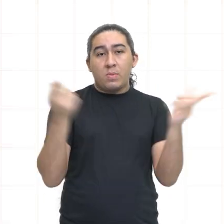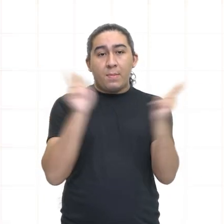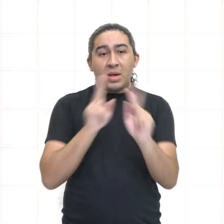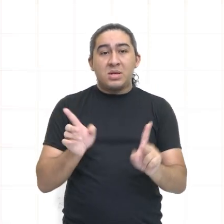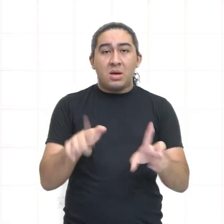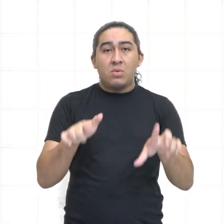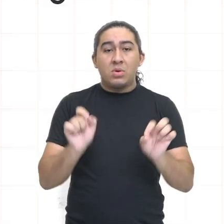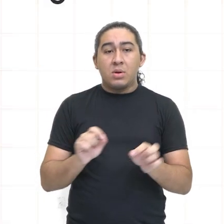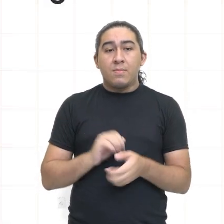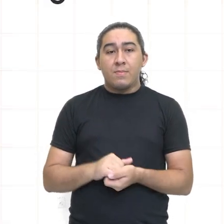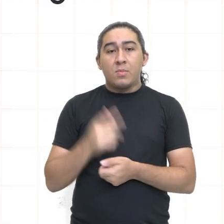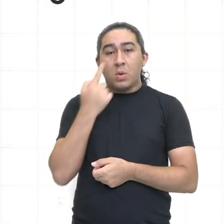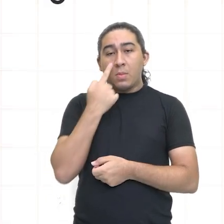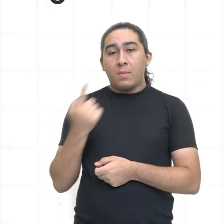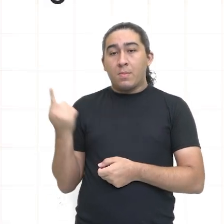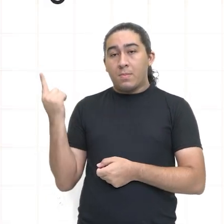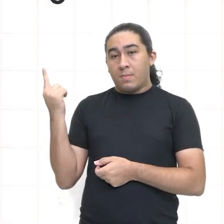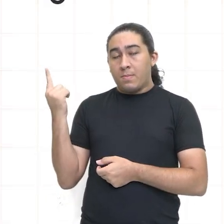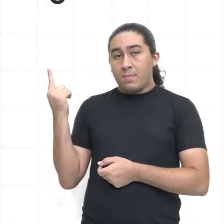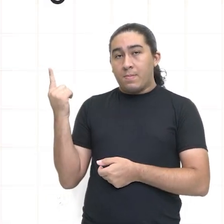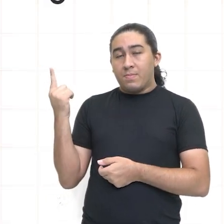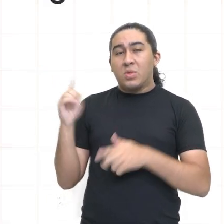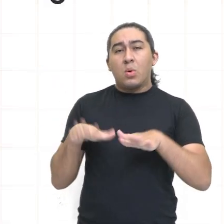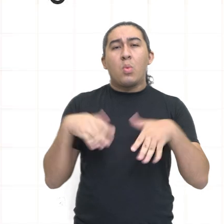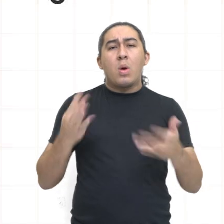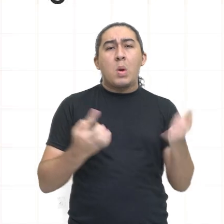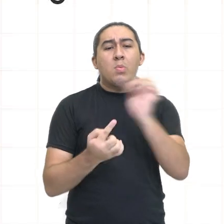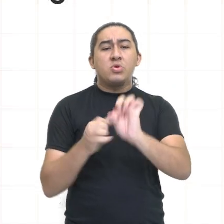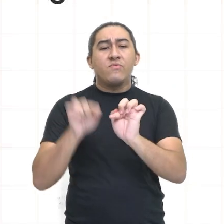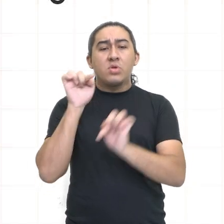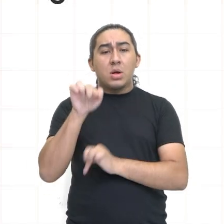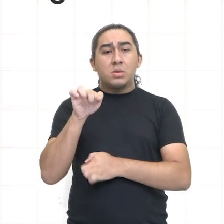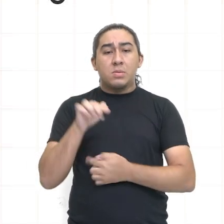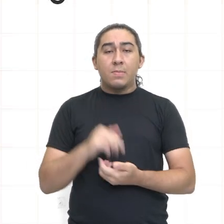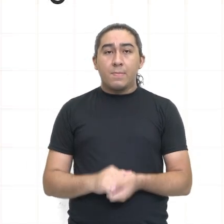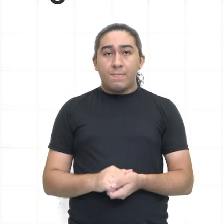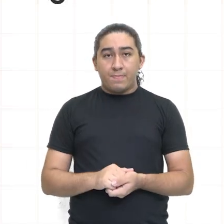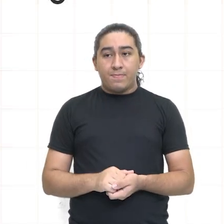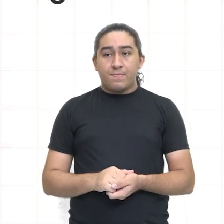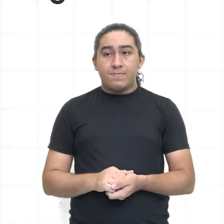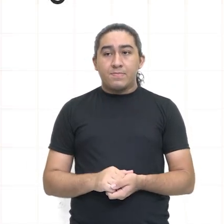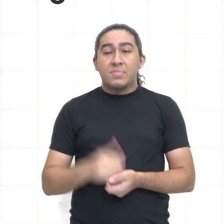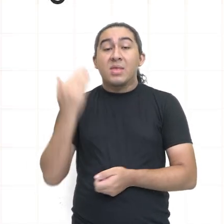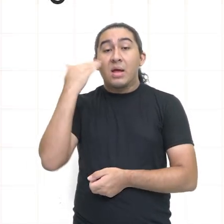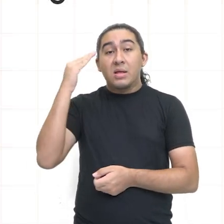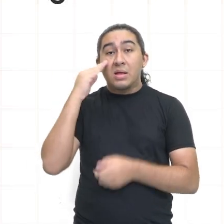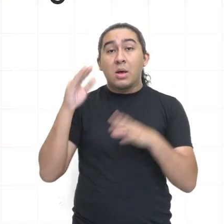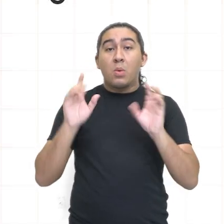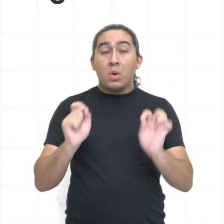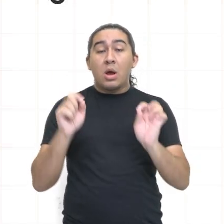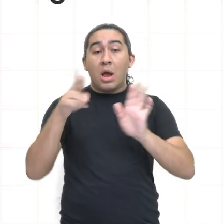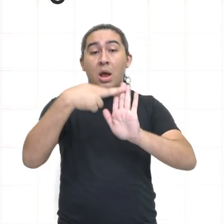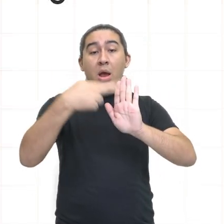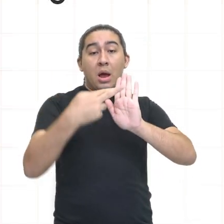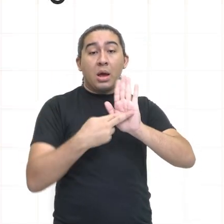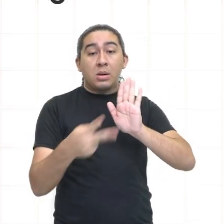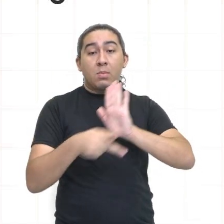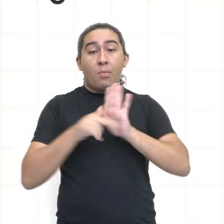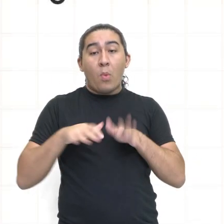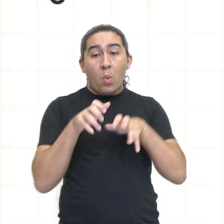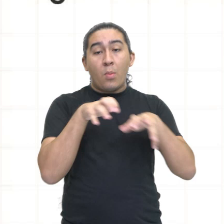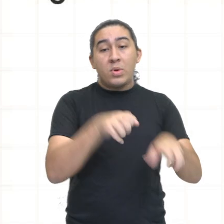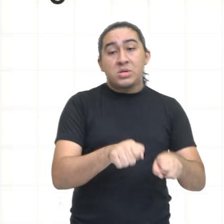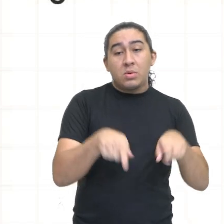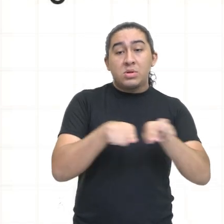é a Conferência de Potsdam. Qual era o objetivo dessa conferência? Definir as diretrizes para